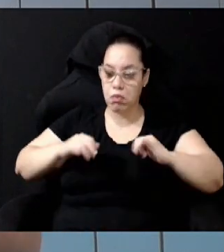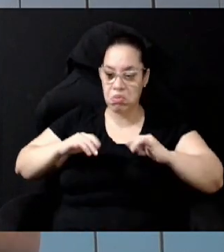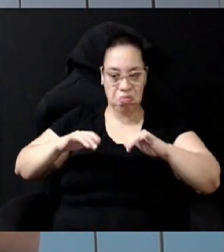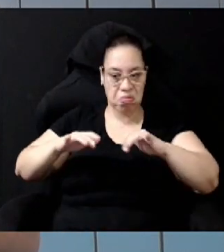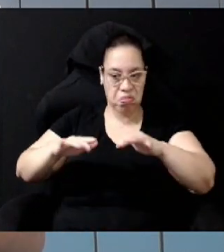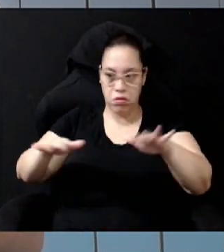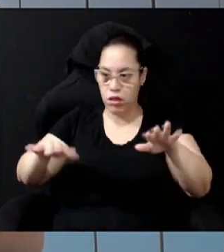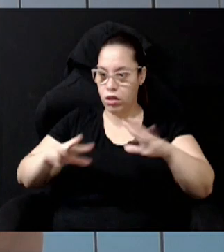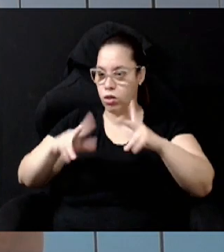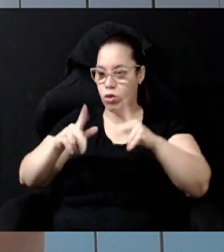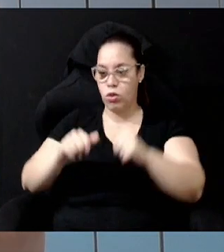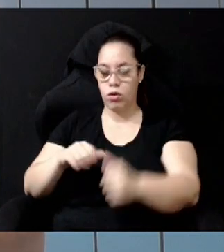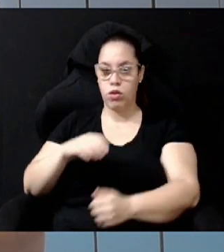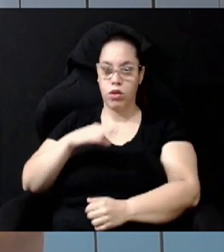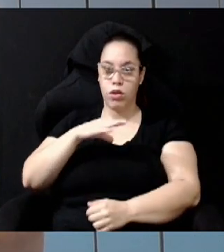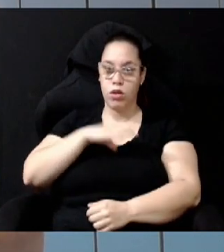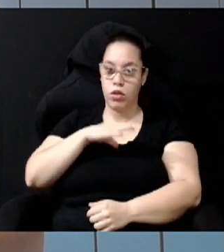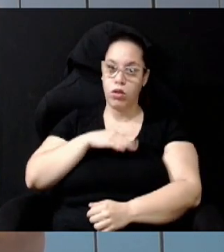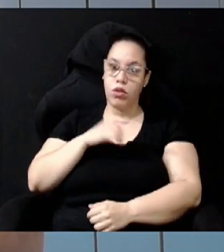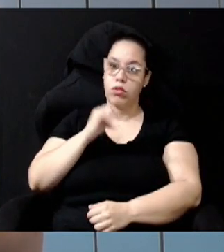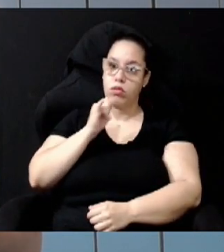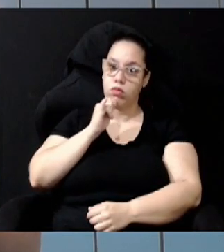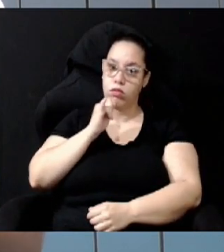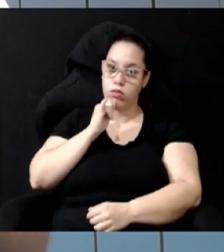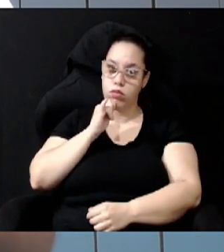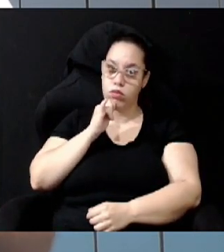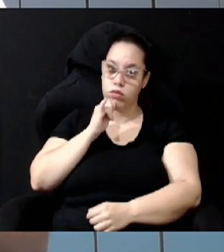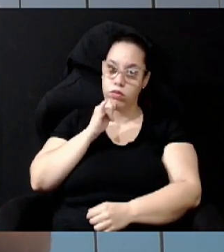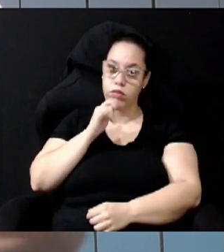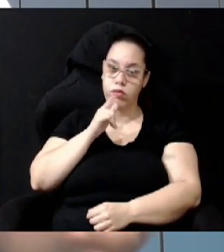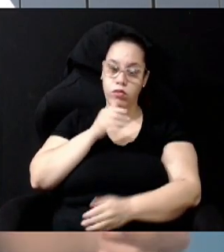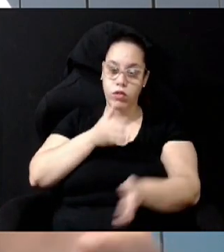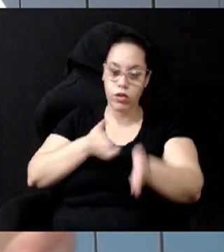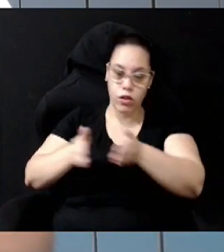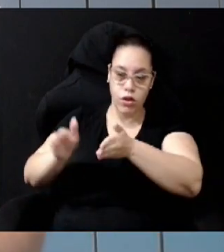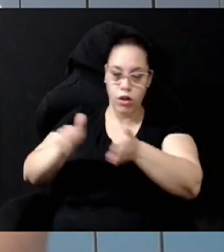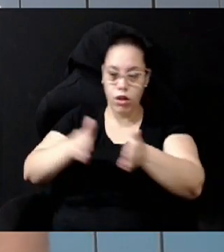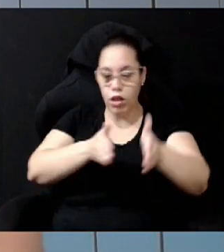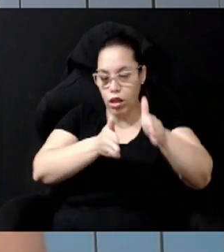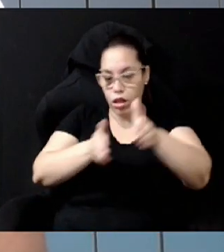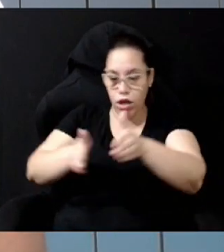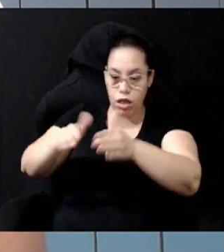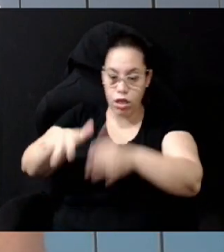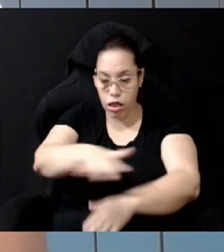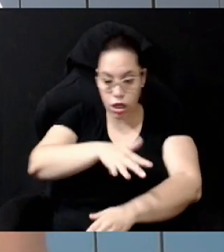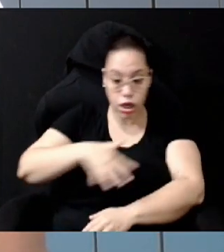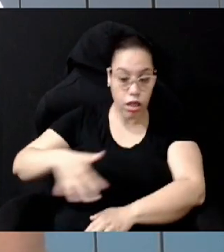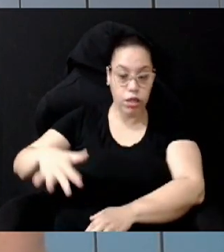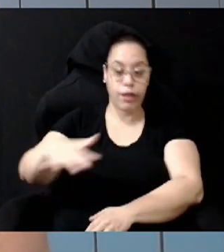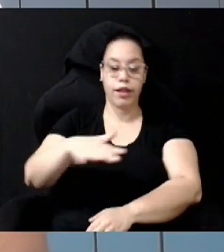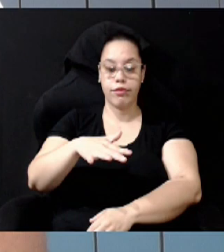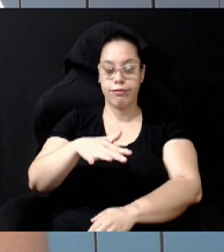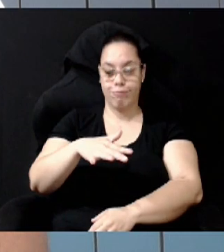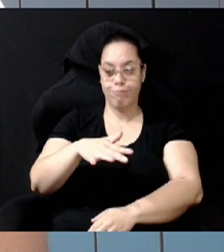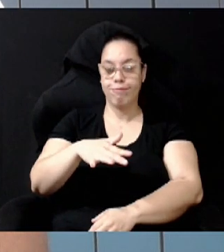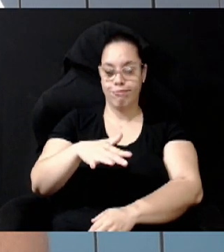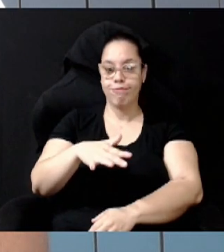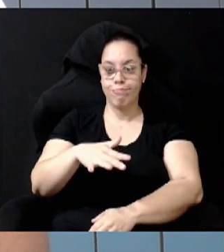municípios. Por exemplo, a preservação das nascentes, para que a gente possa ter aí o